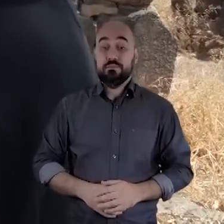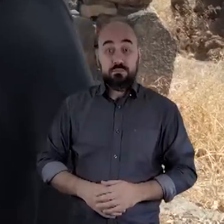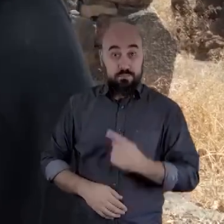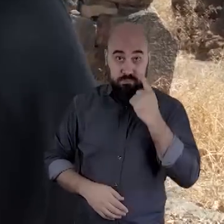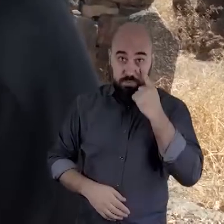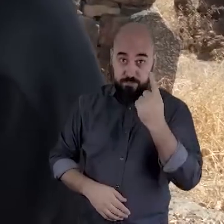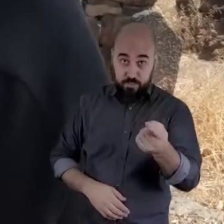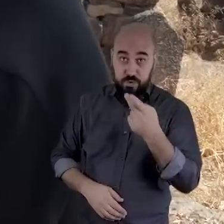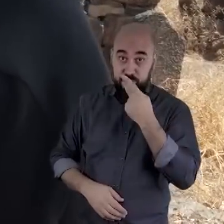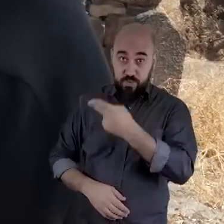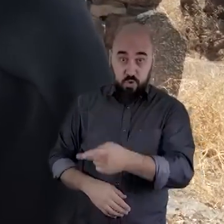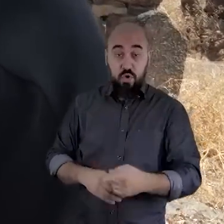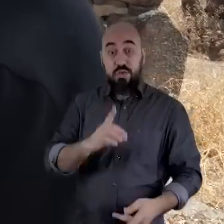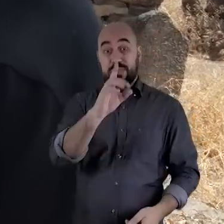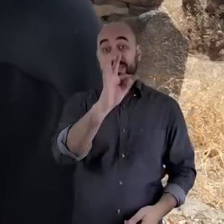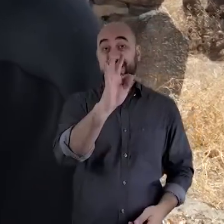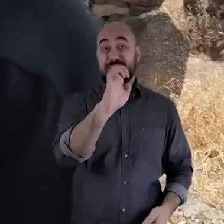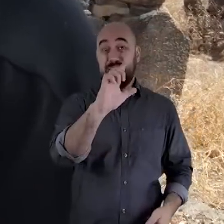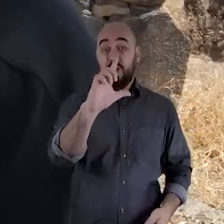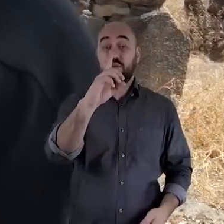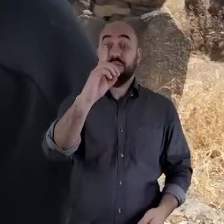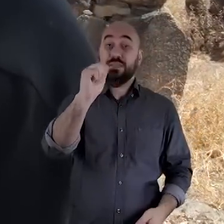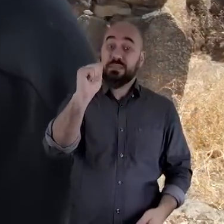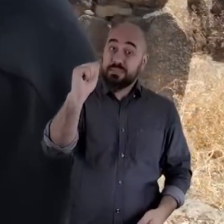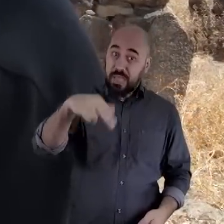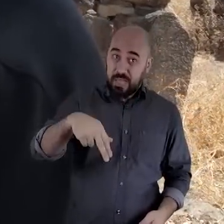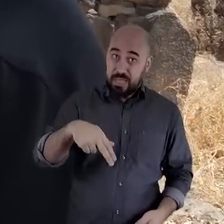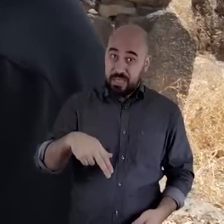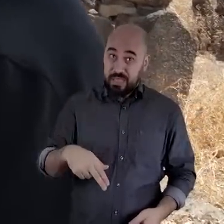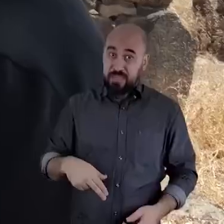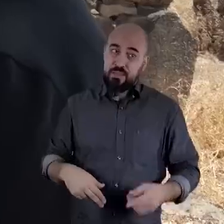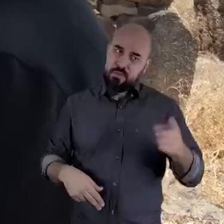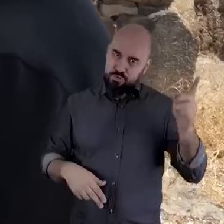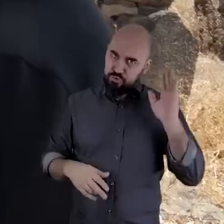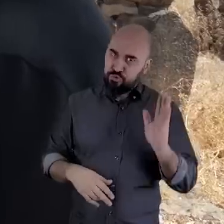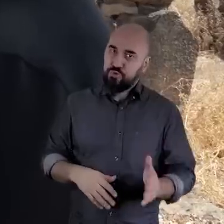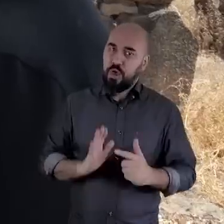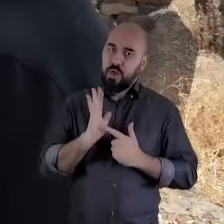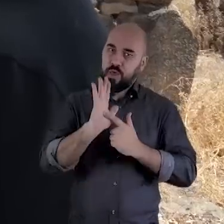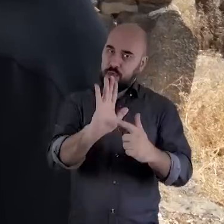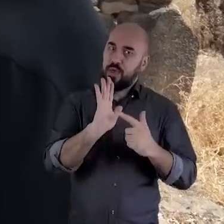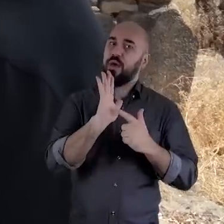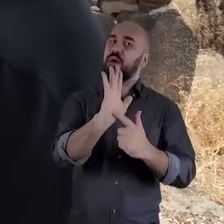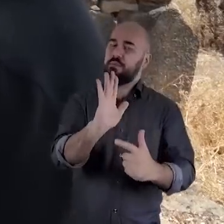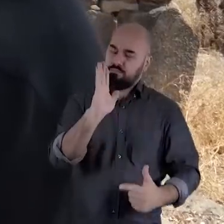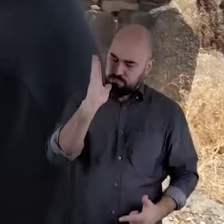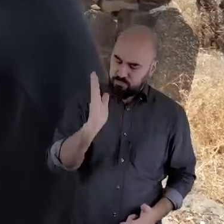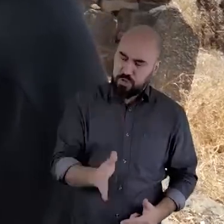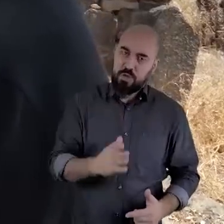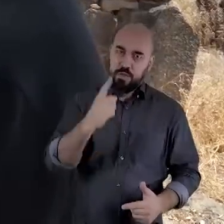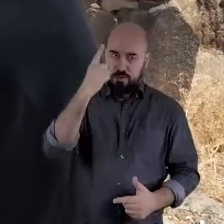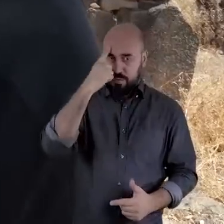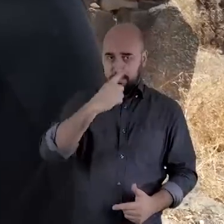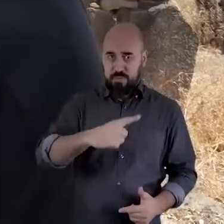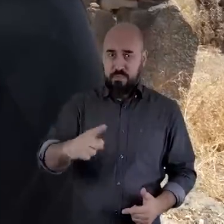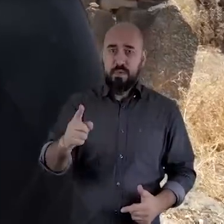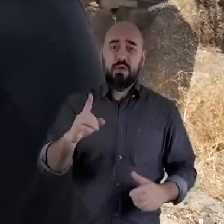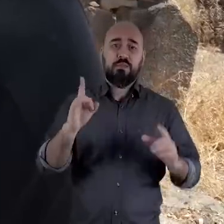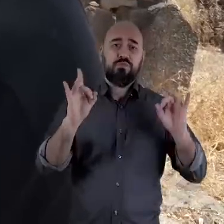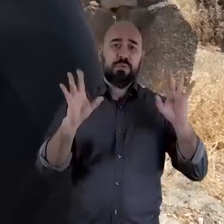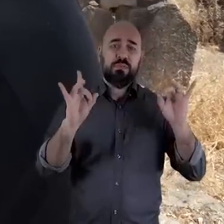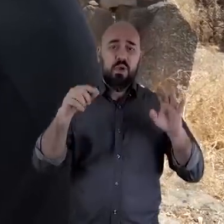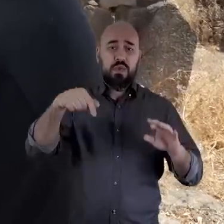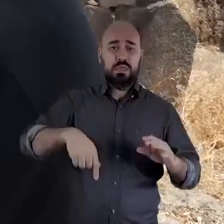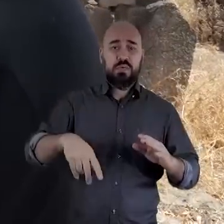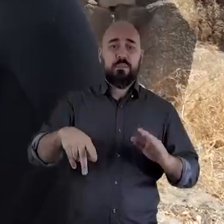Tel Dan. Nós fizemos um programa Evidências na cidade de Tel Dan, numa outra série especial que gravamos aqui em Israel,